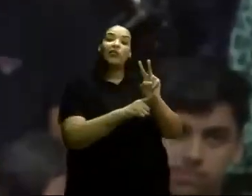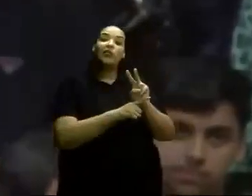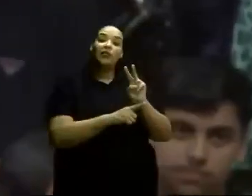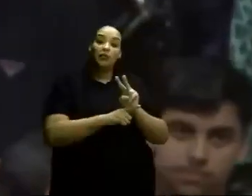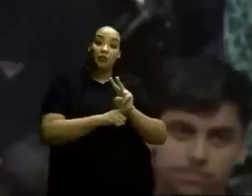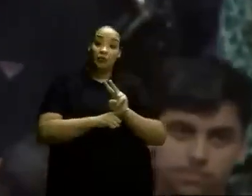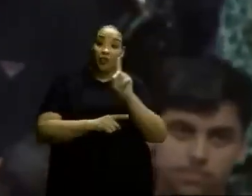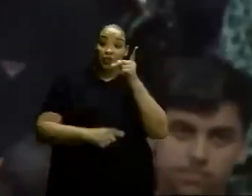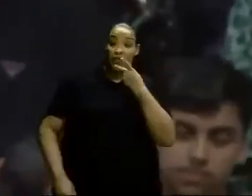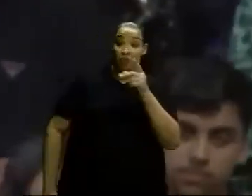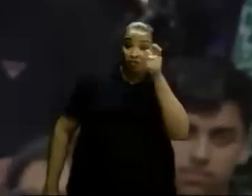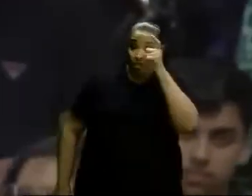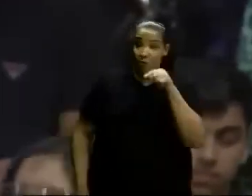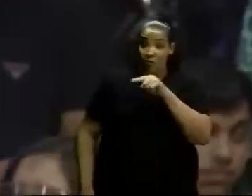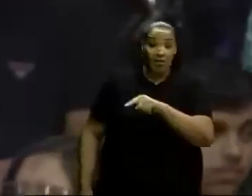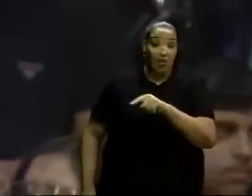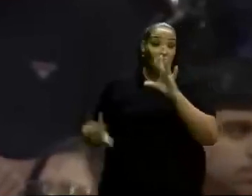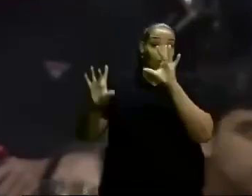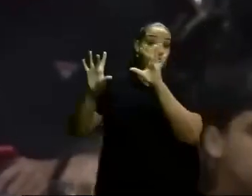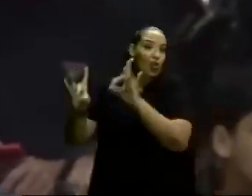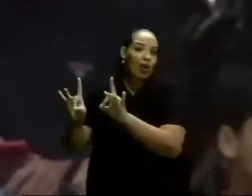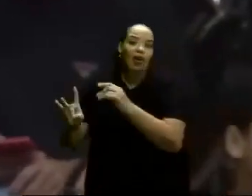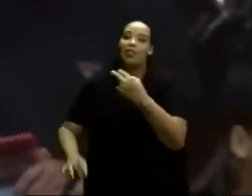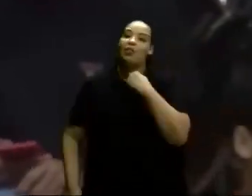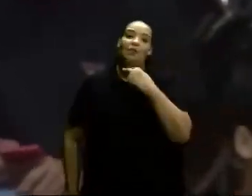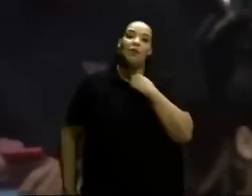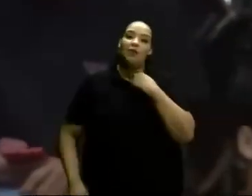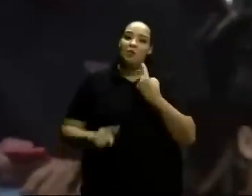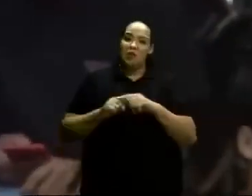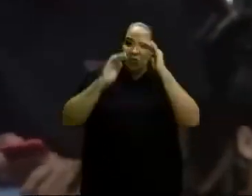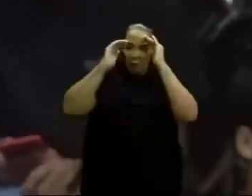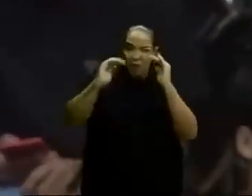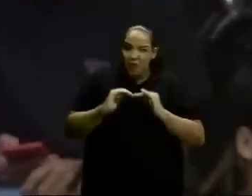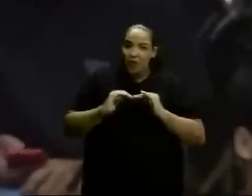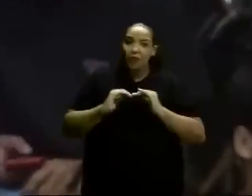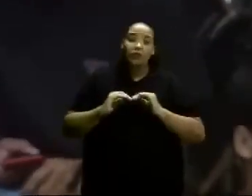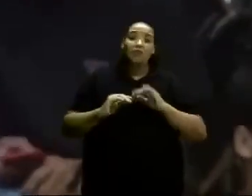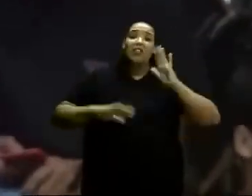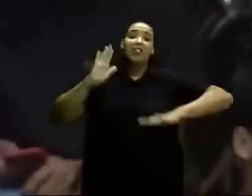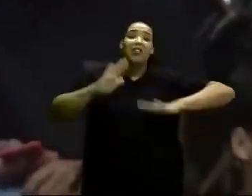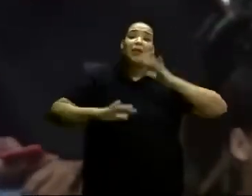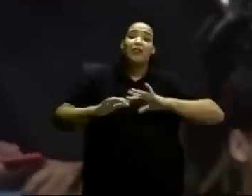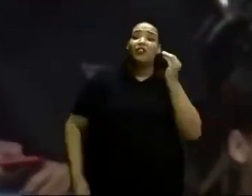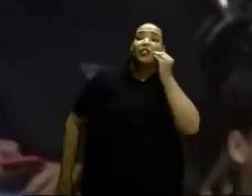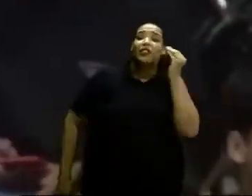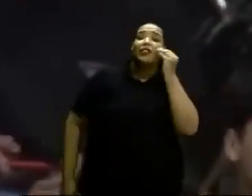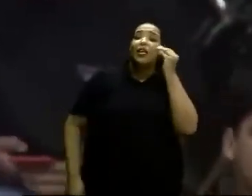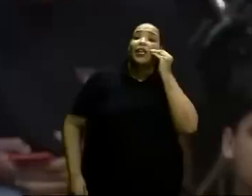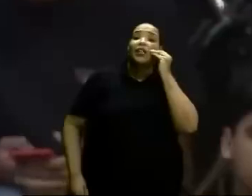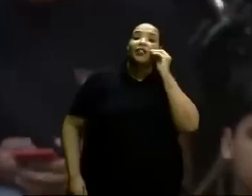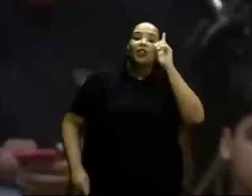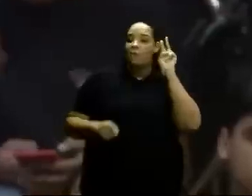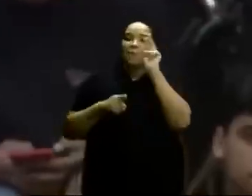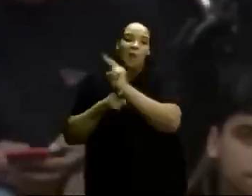para Satanás: você não vai tocar nele, mas não é porque você é obediente, é porque mesmo que você tente, eu coloquei ao redor dele